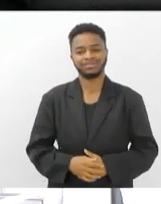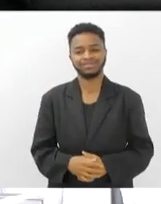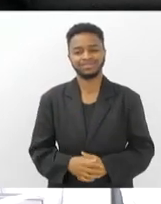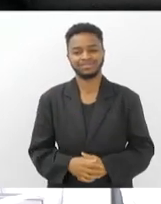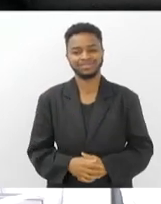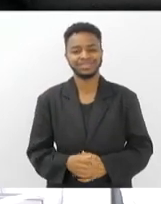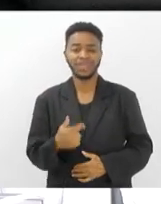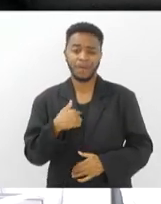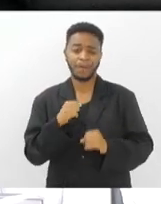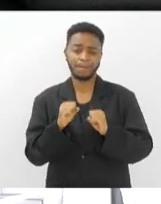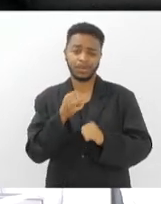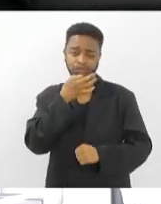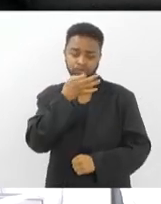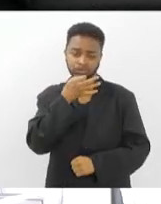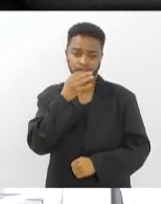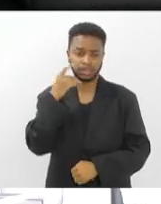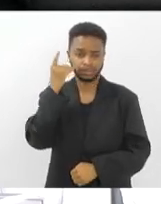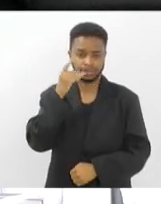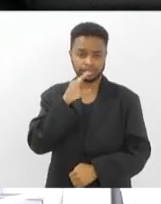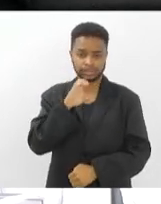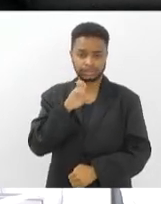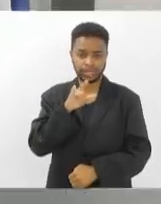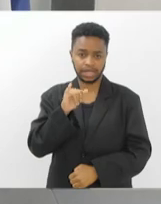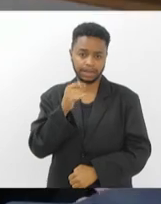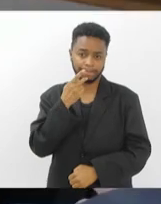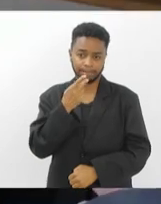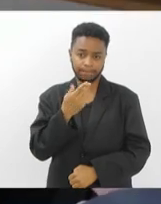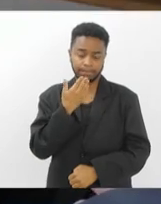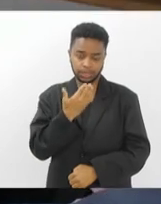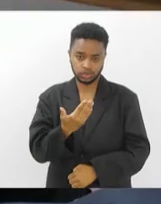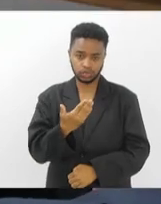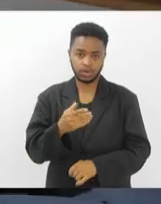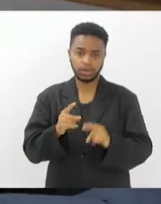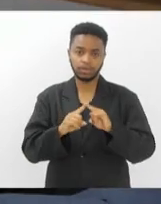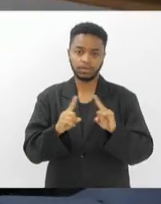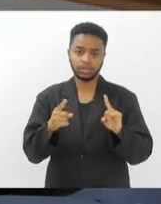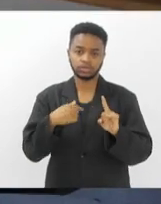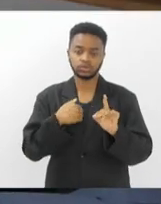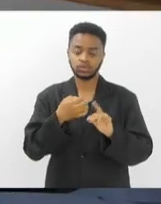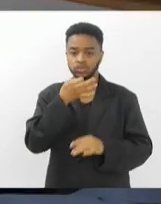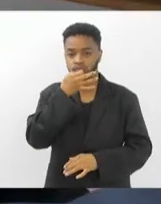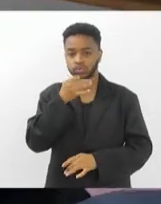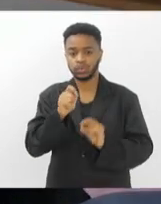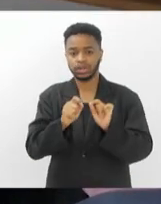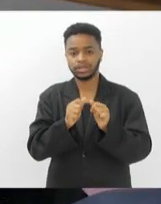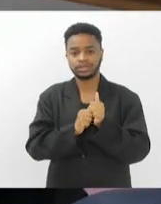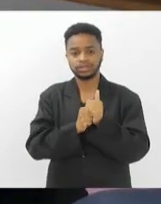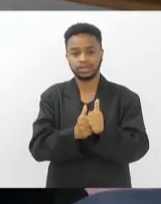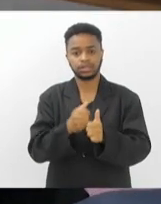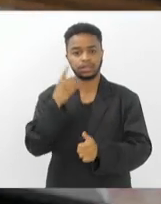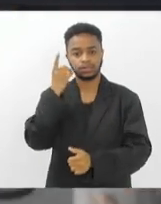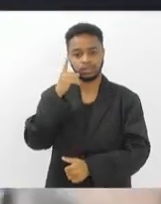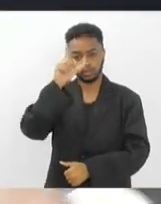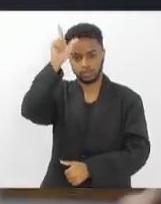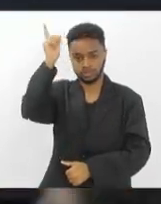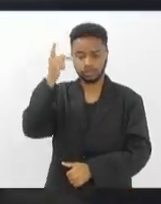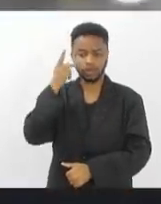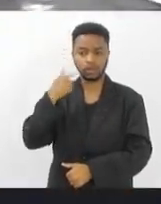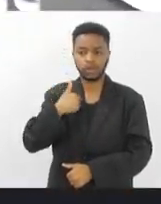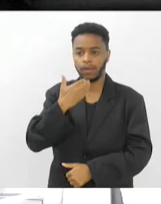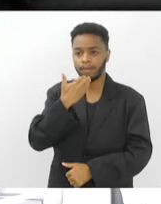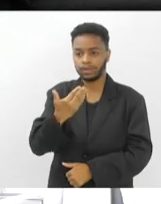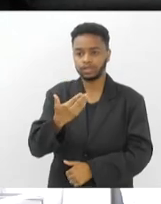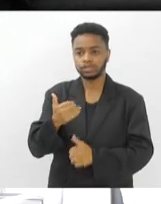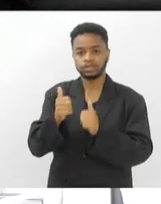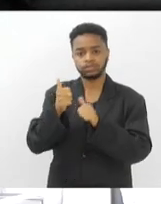permite uma sugestão? A deputada Célia pediu. Mas eu ia sugerir, dentro da linha do deputado Luiz Paulo, de pedir vista, se Vossa